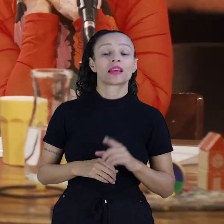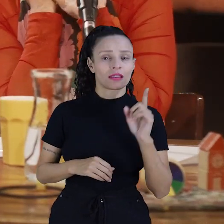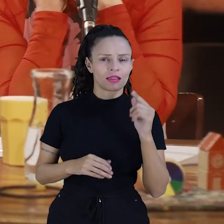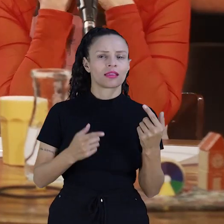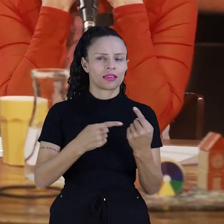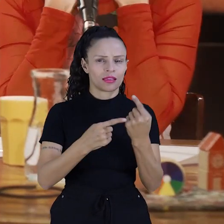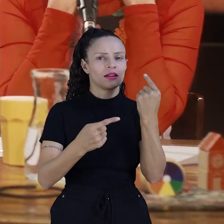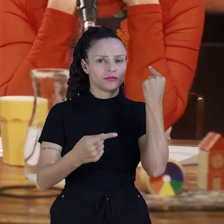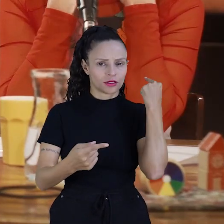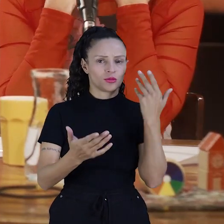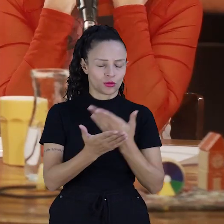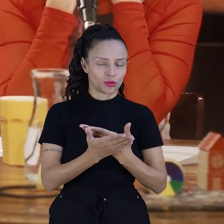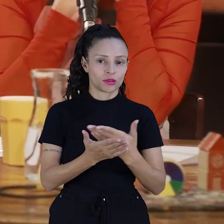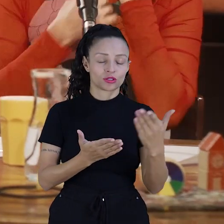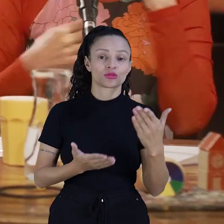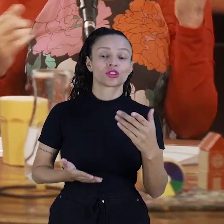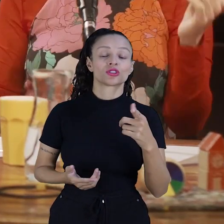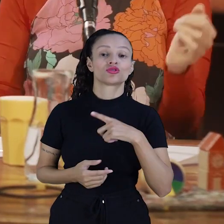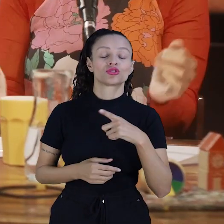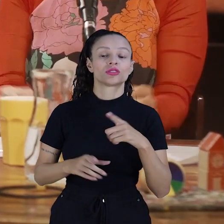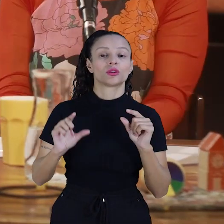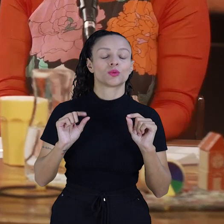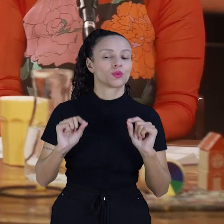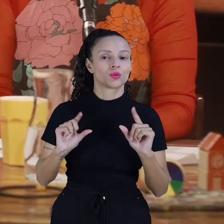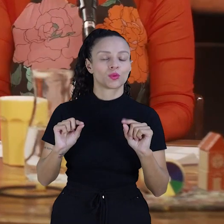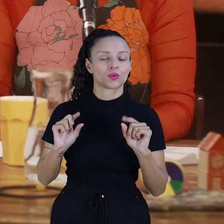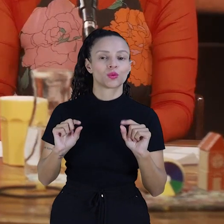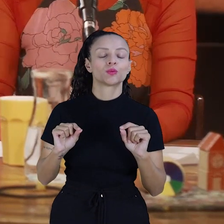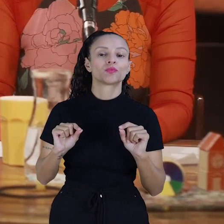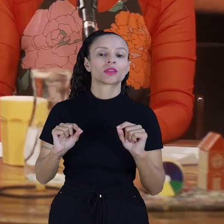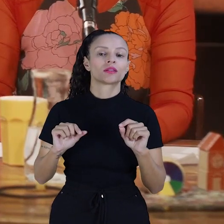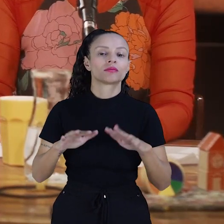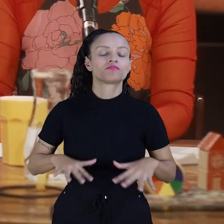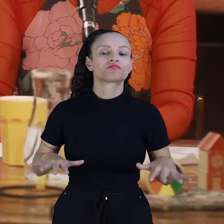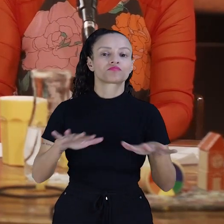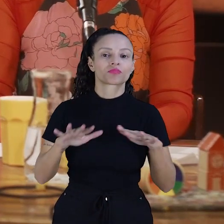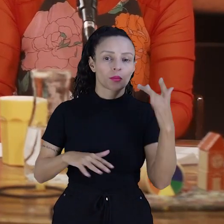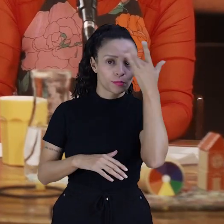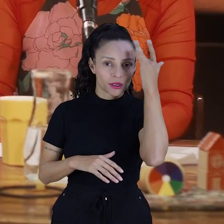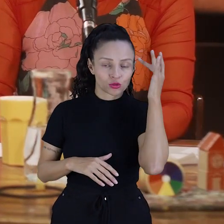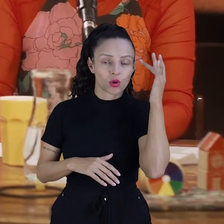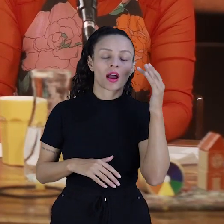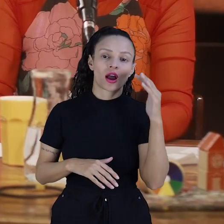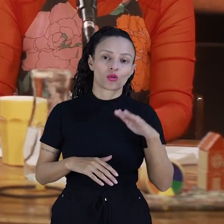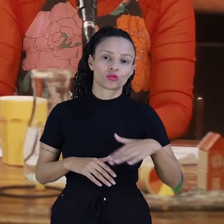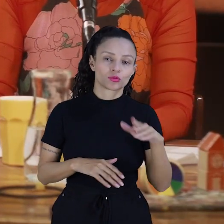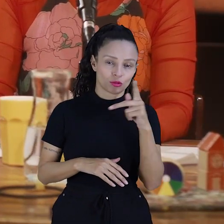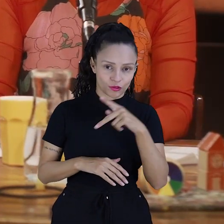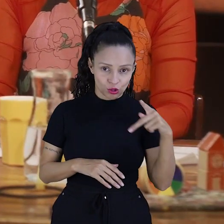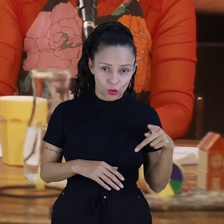Lá atrás, a gente tinha um pessoal na comissão de frente,